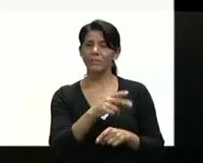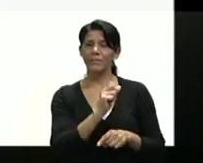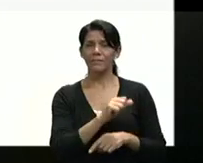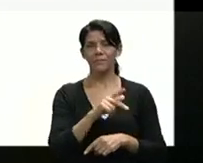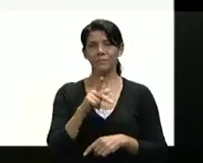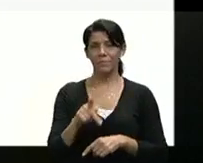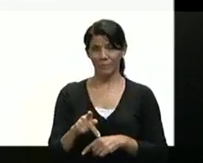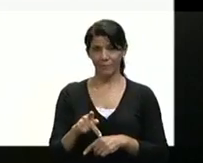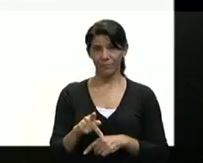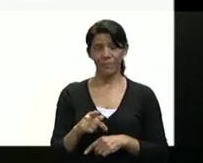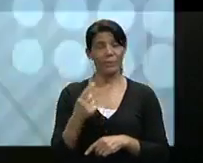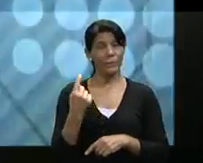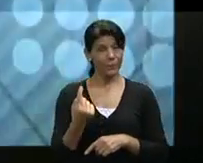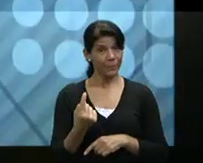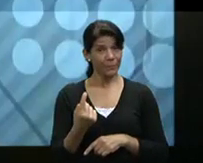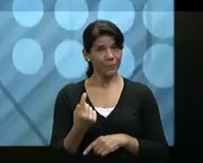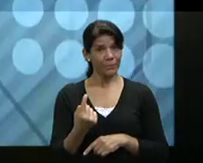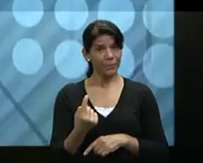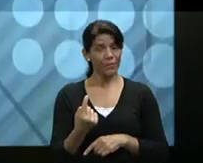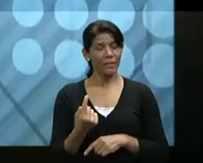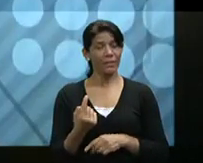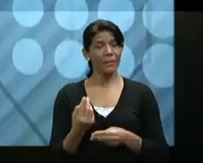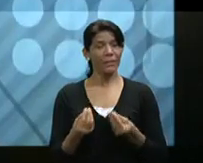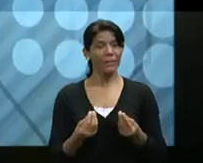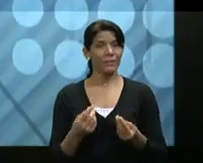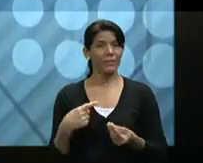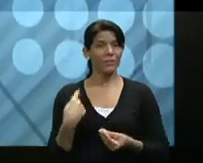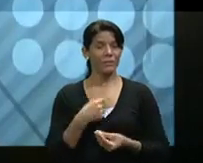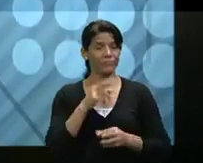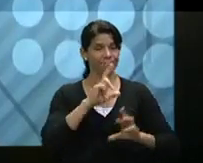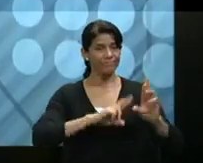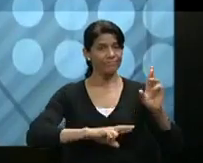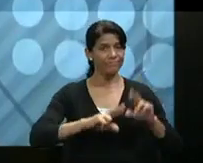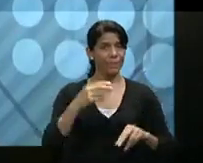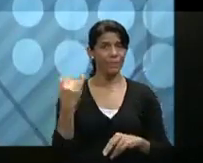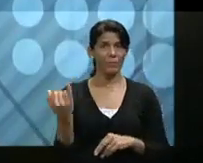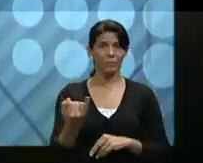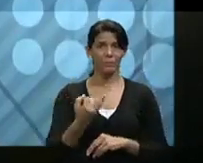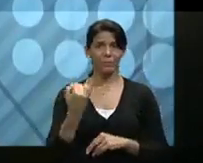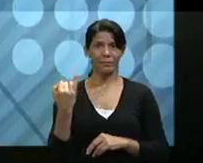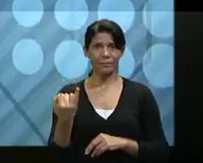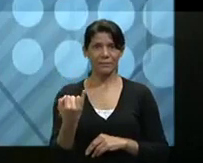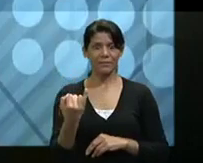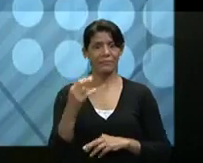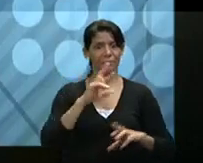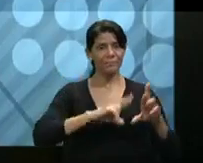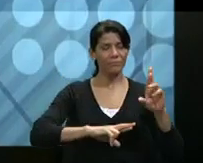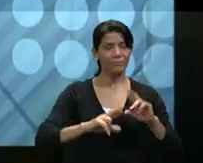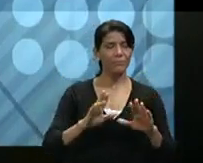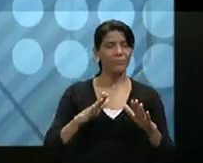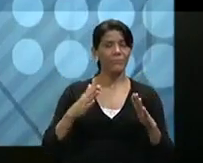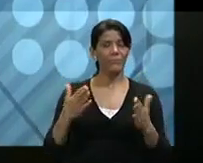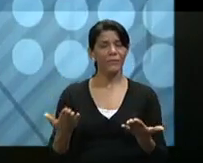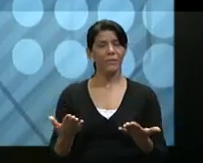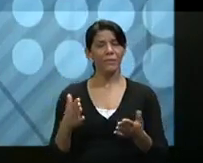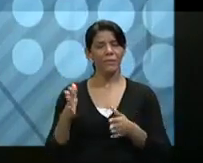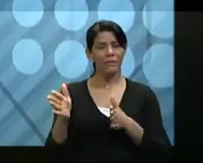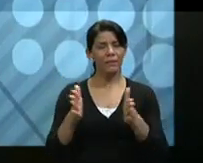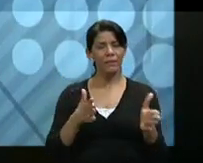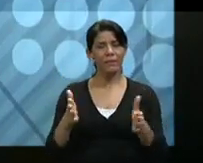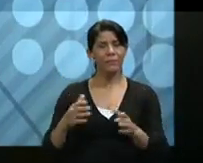situação problema 1, onde nós verificamos a importância, verificamos quais são os campos